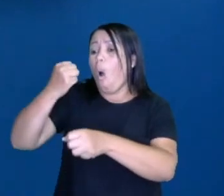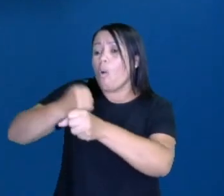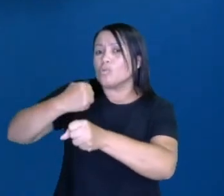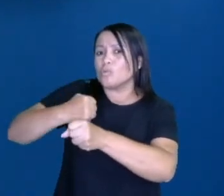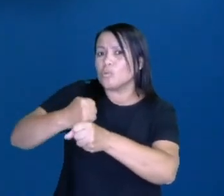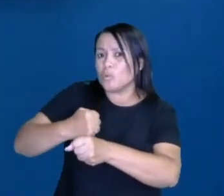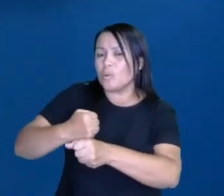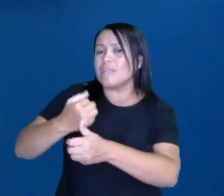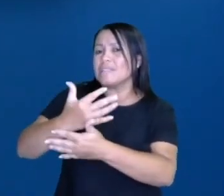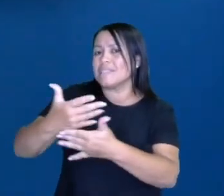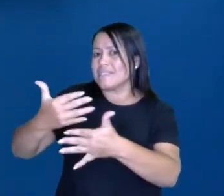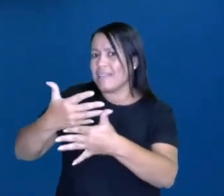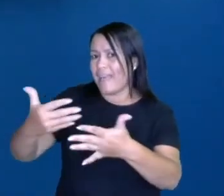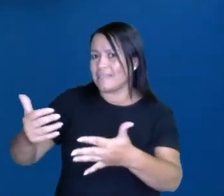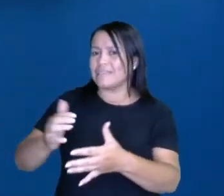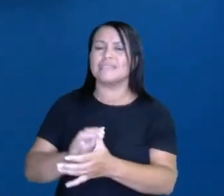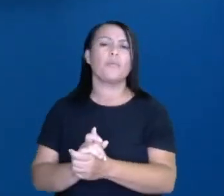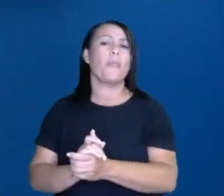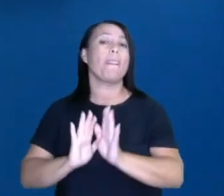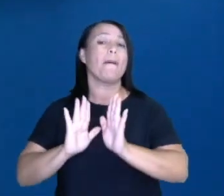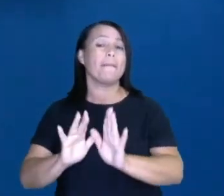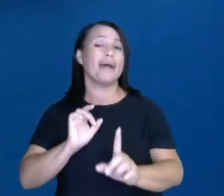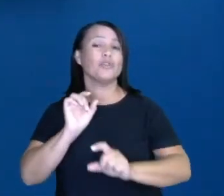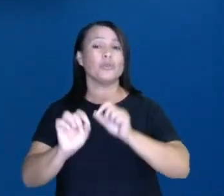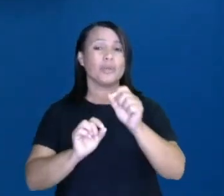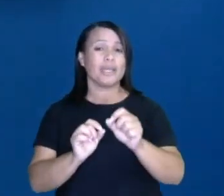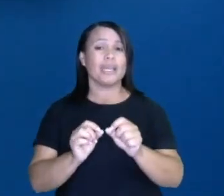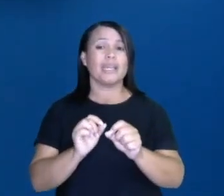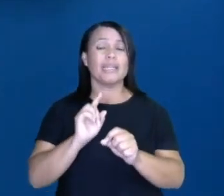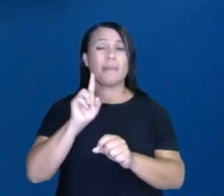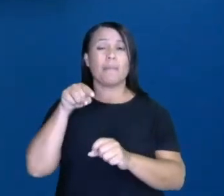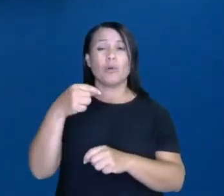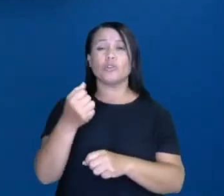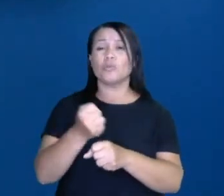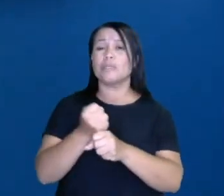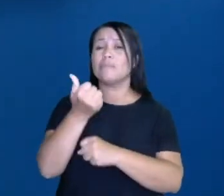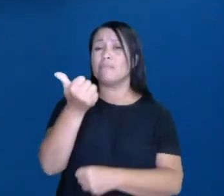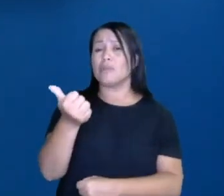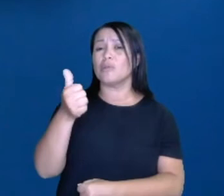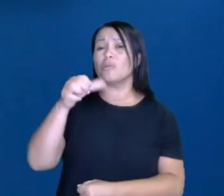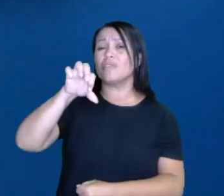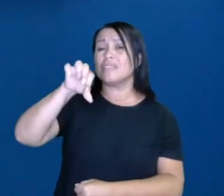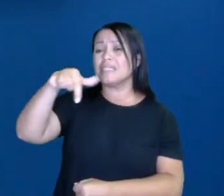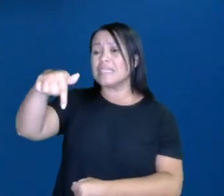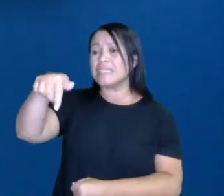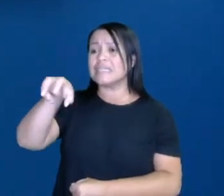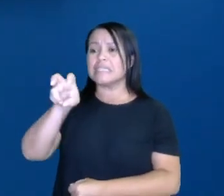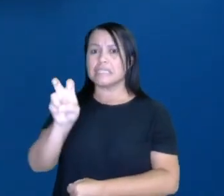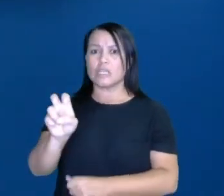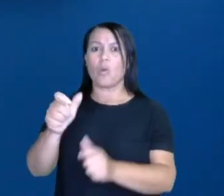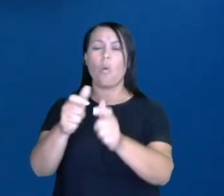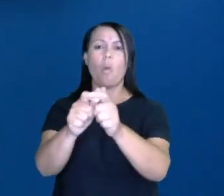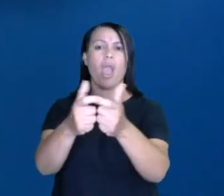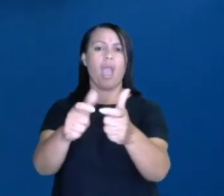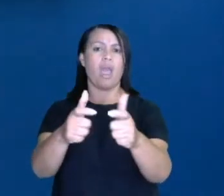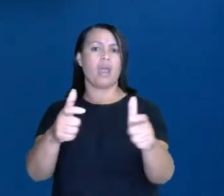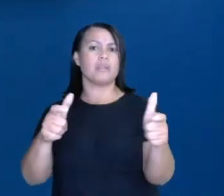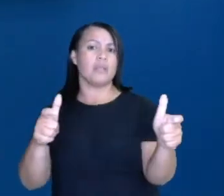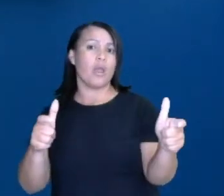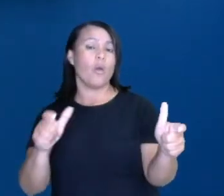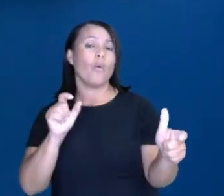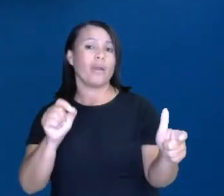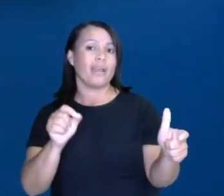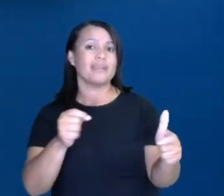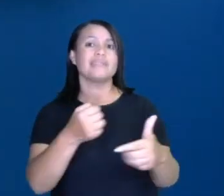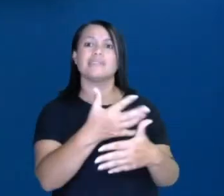construção de centros urbanos. E aí a gente vai ver que em 75 Una cresceu no sentido o quê? No sentido